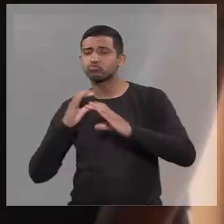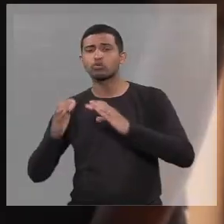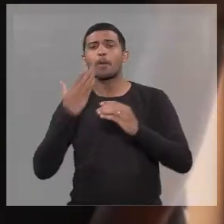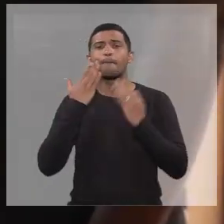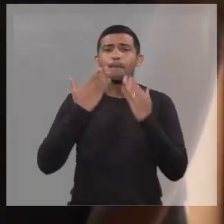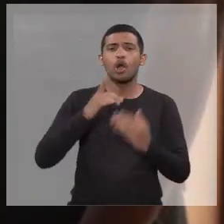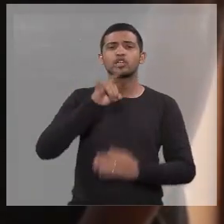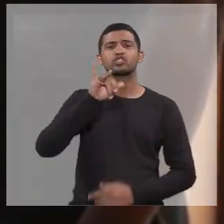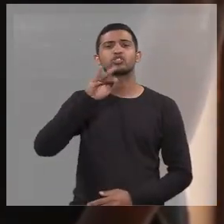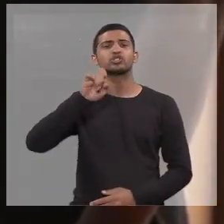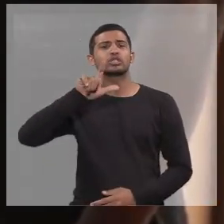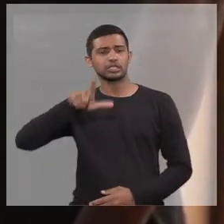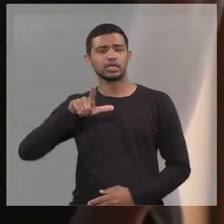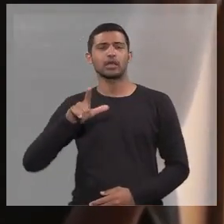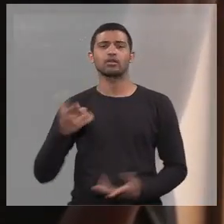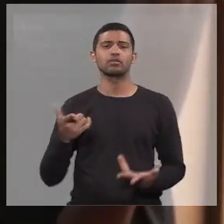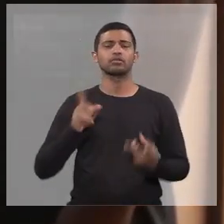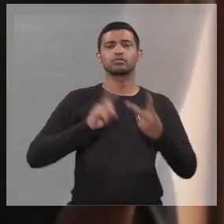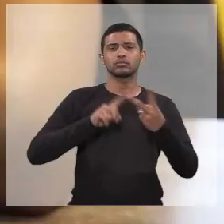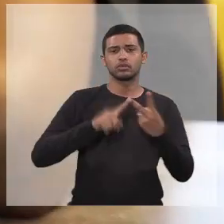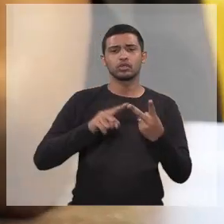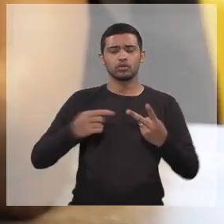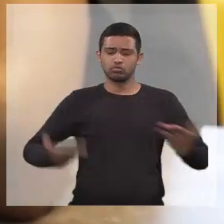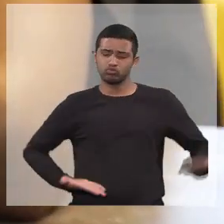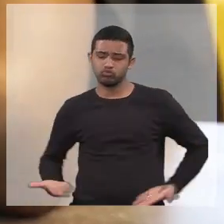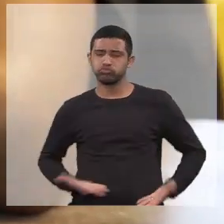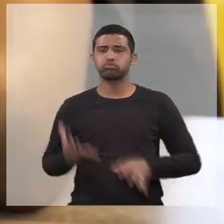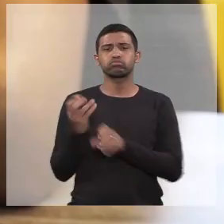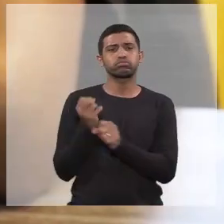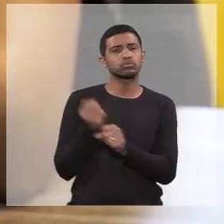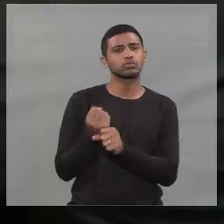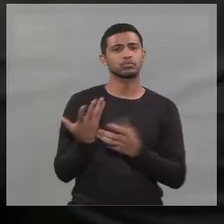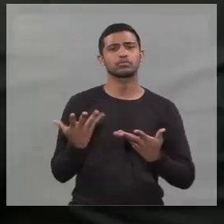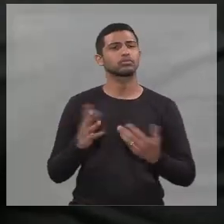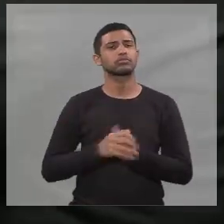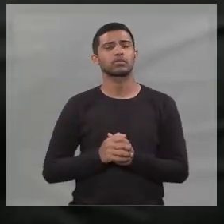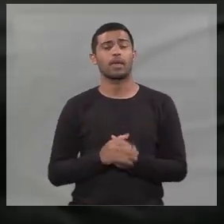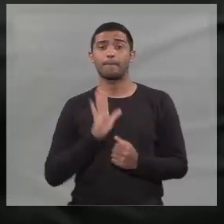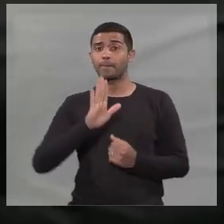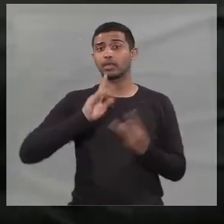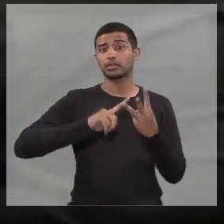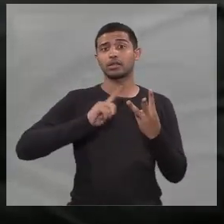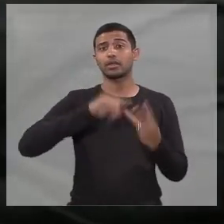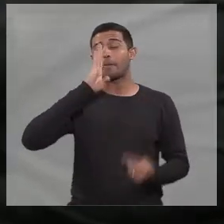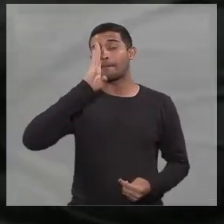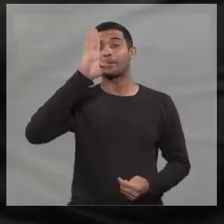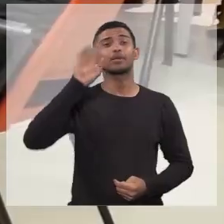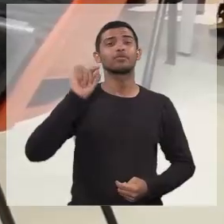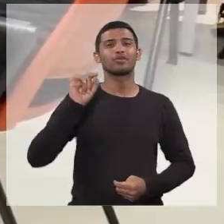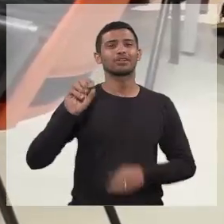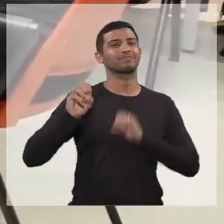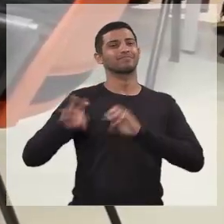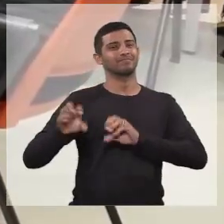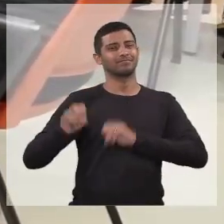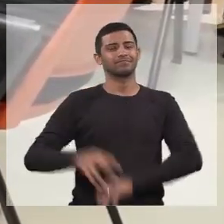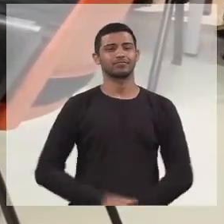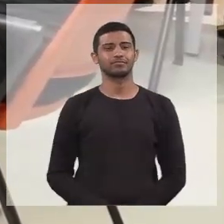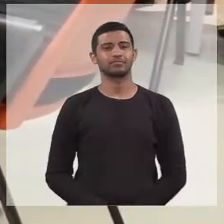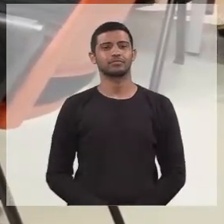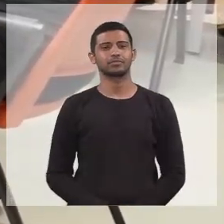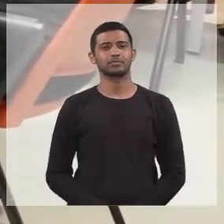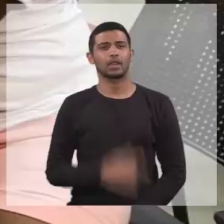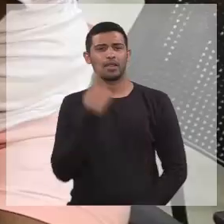comunicação com conteúdos digitais, a parte de serviços financeiros, mas principalmente